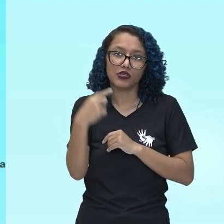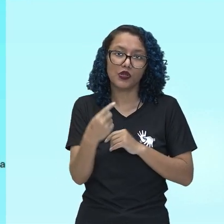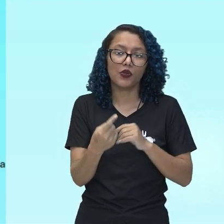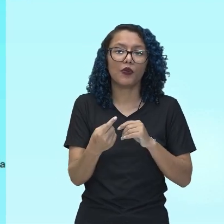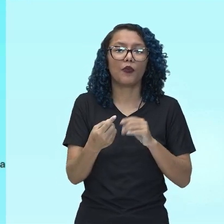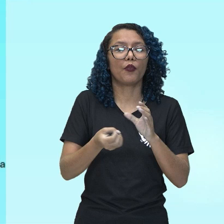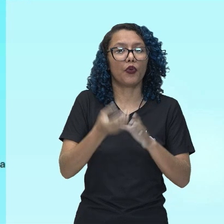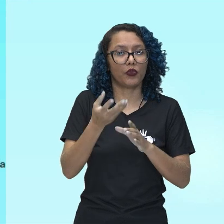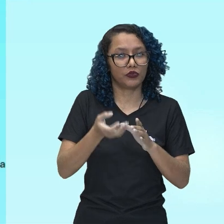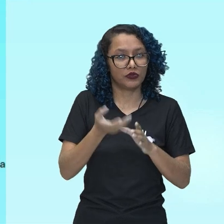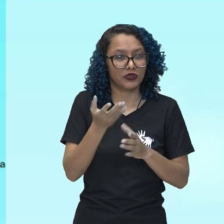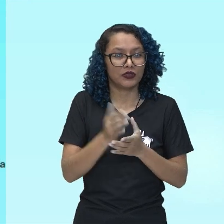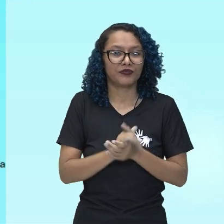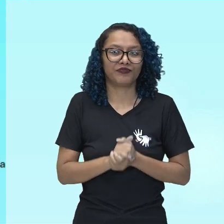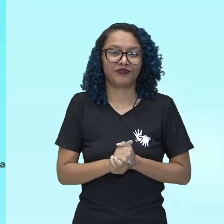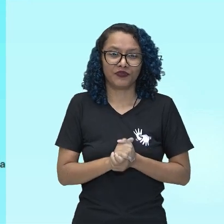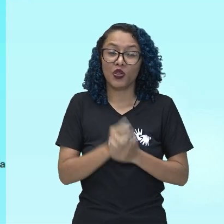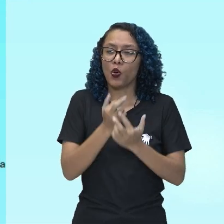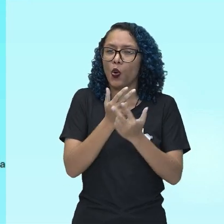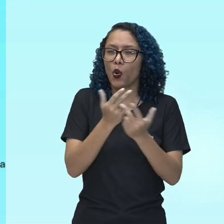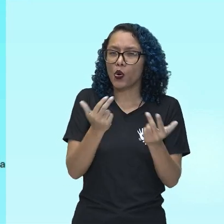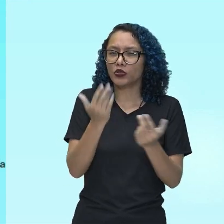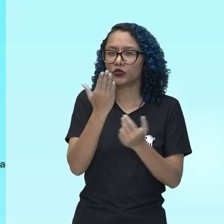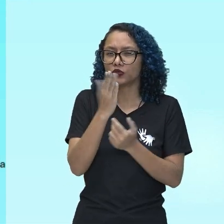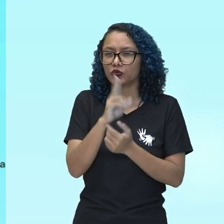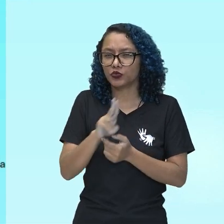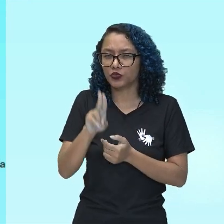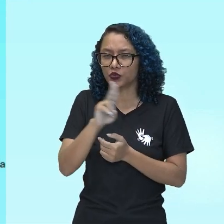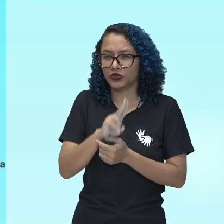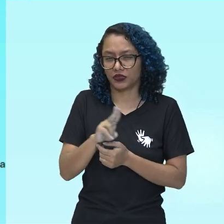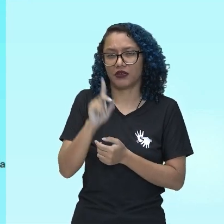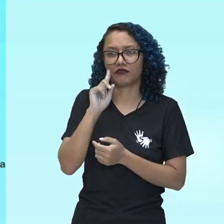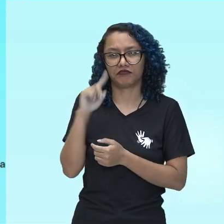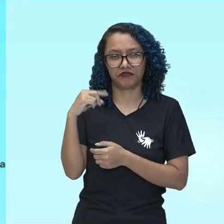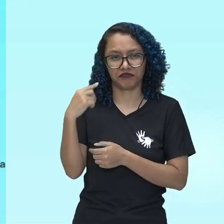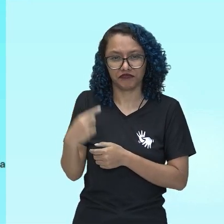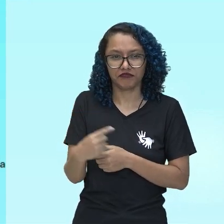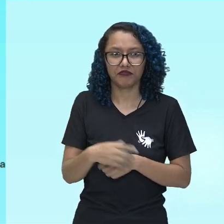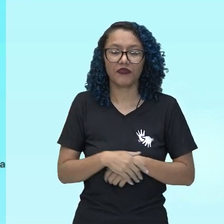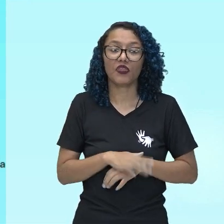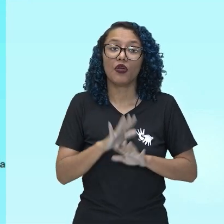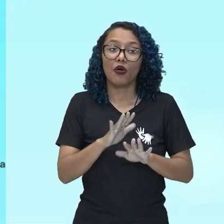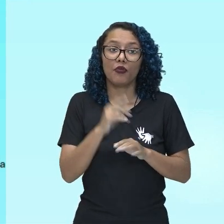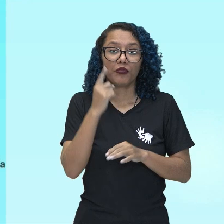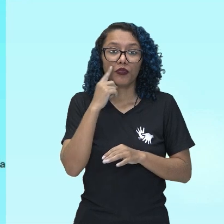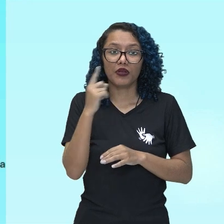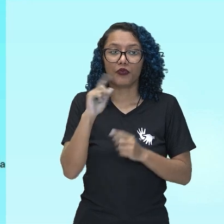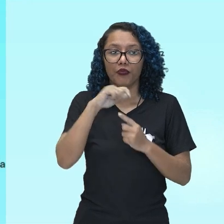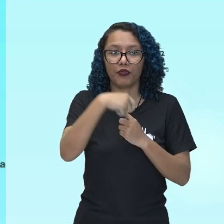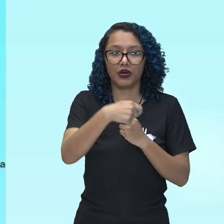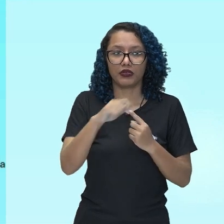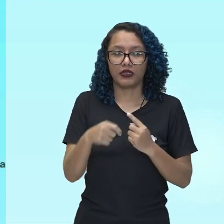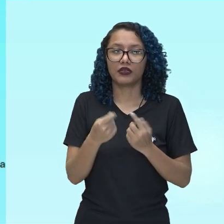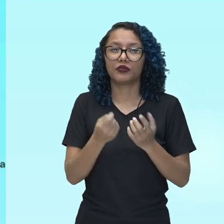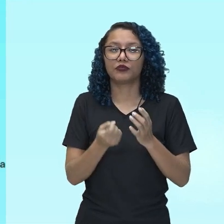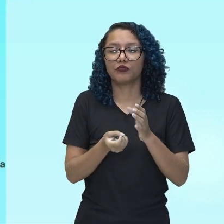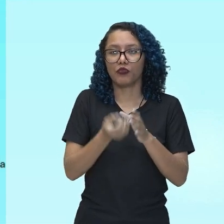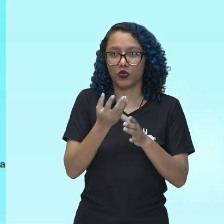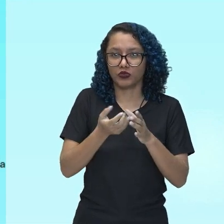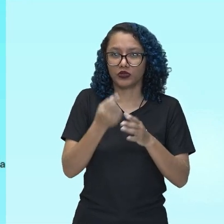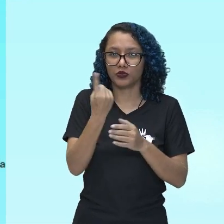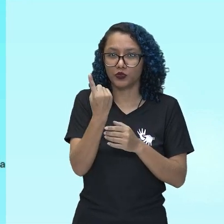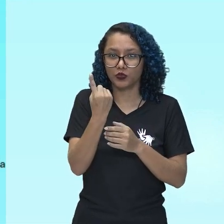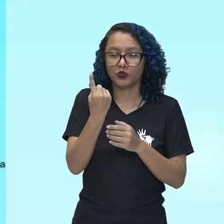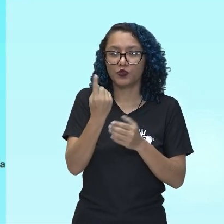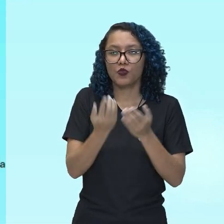seja, itens do seu dia a dia. Aí nós temos aqui, vamos avaliar aqui a banana. 1 quilo de banana, para produzir 1 quilo de banana